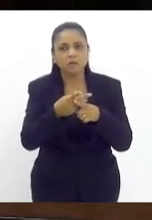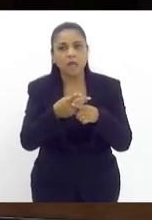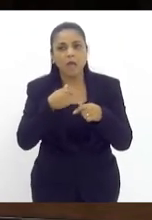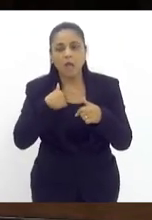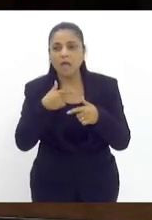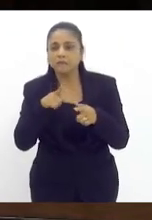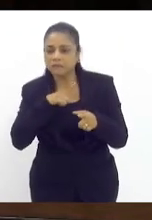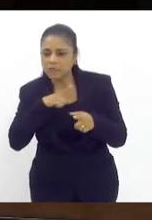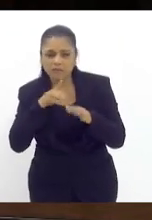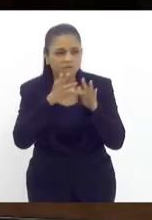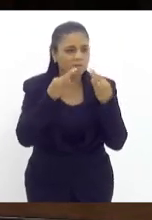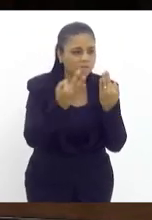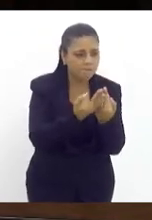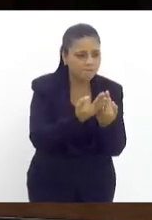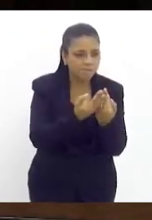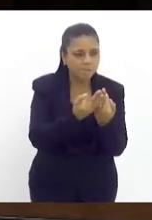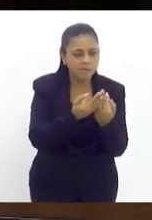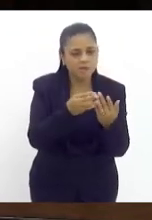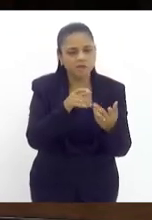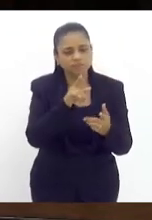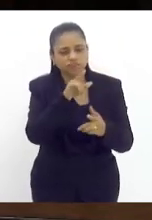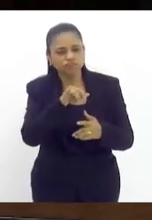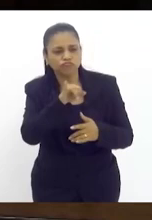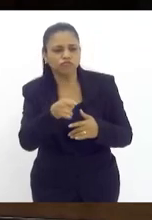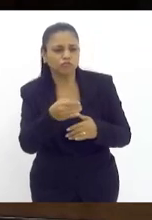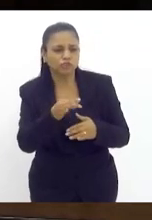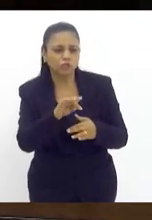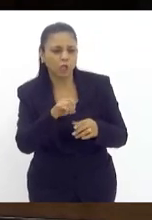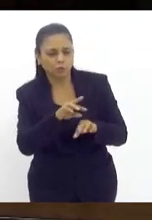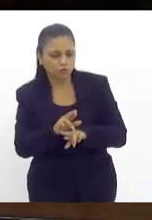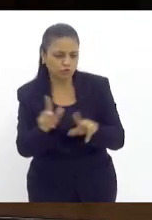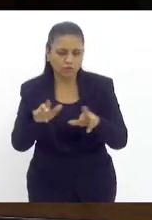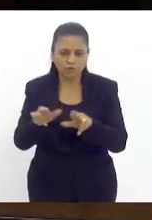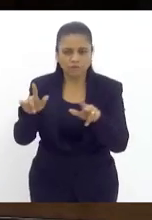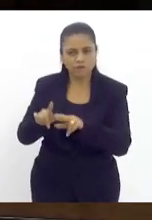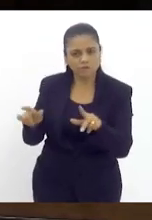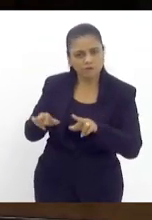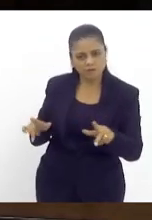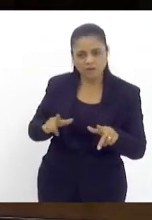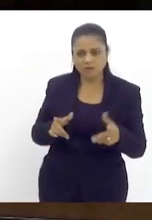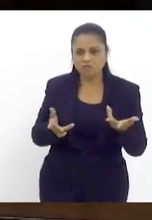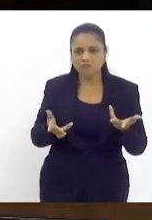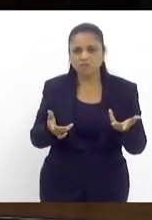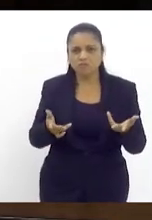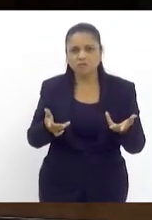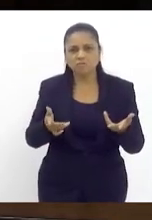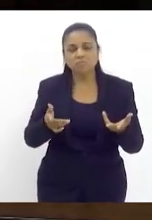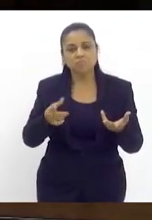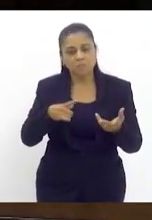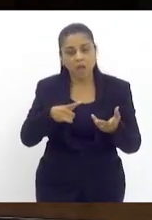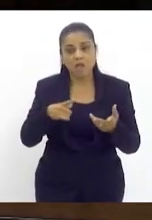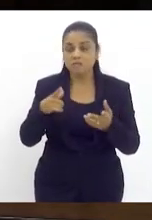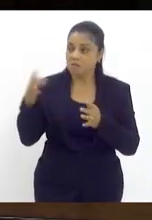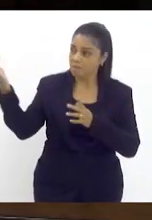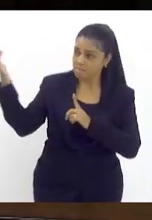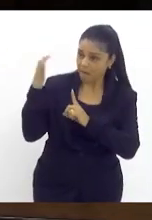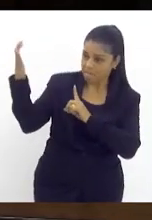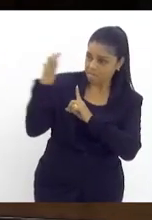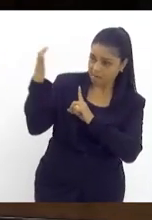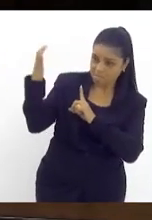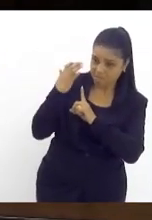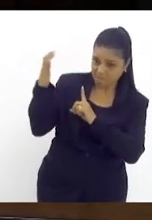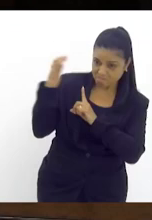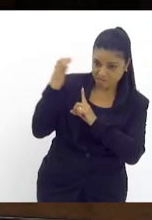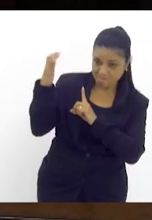tem família desse jeito ou do outro. É irrisório o número. só que faz barulho. Não é verdade que faz